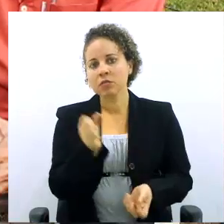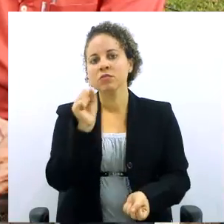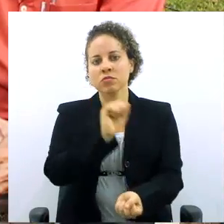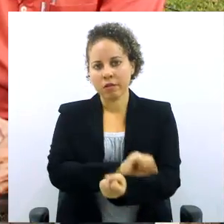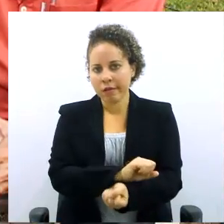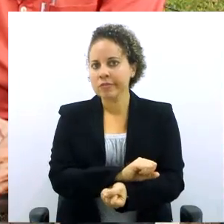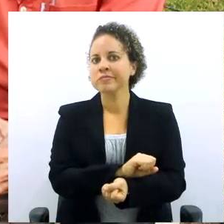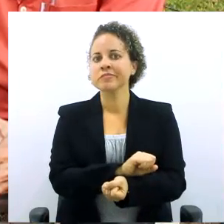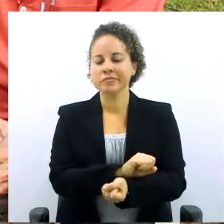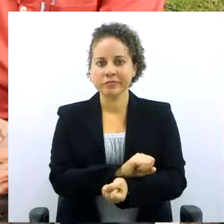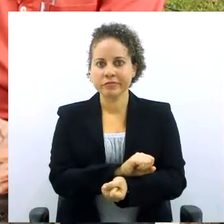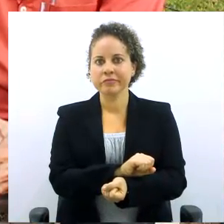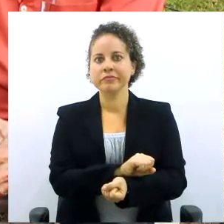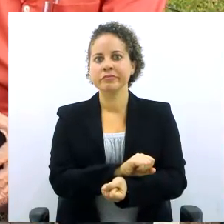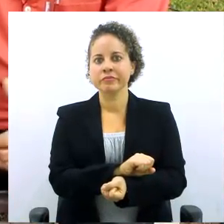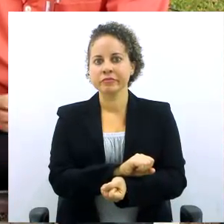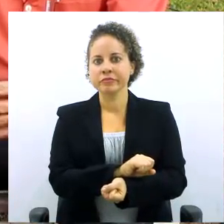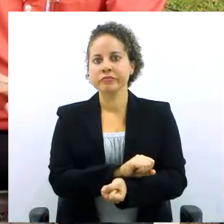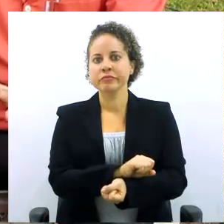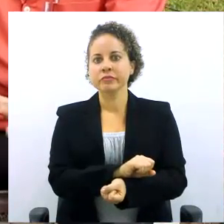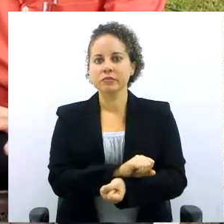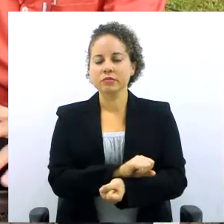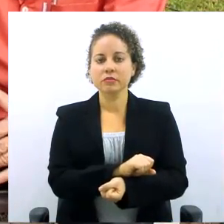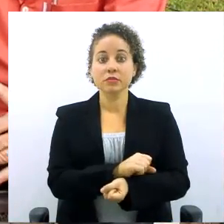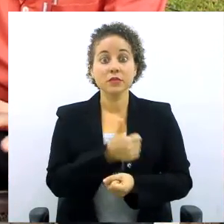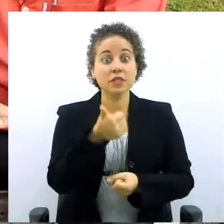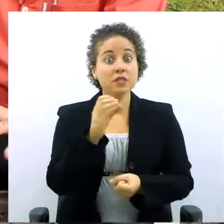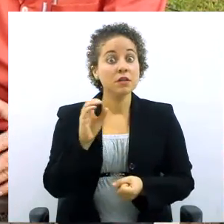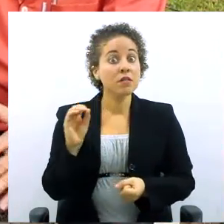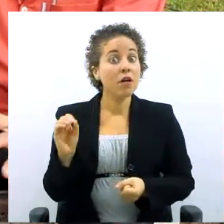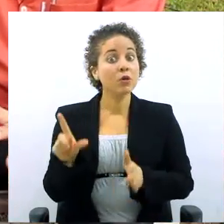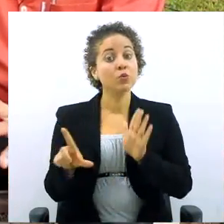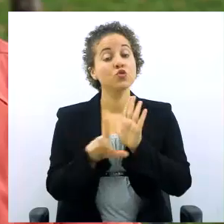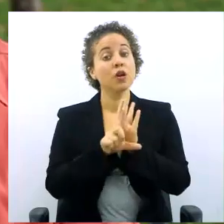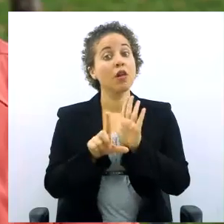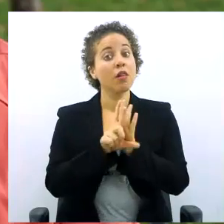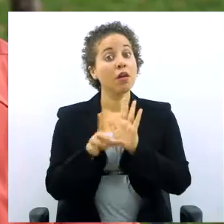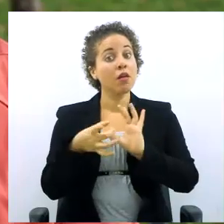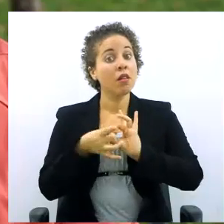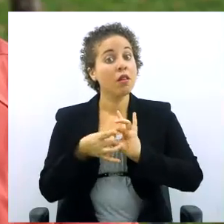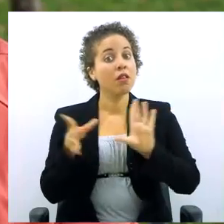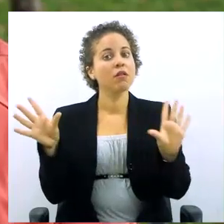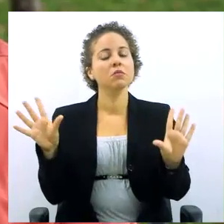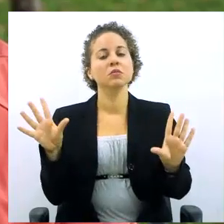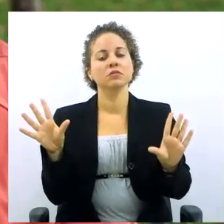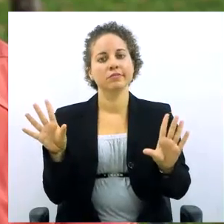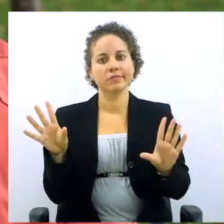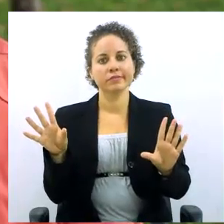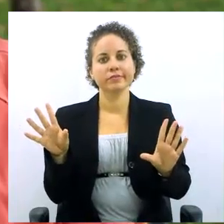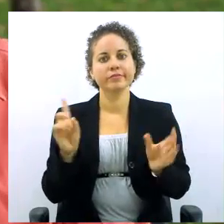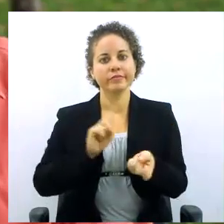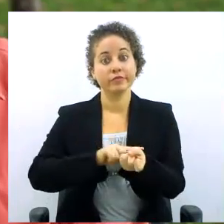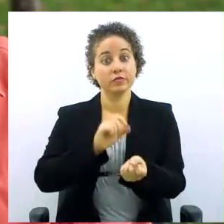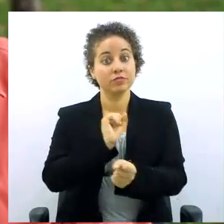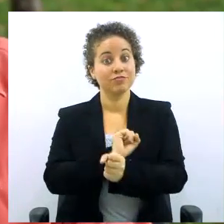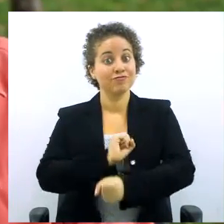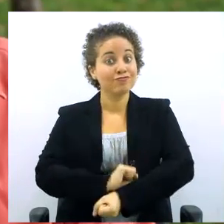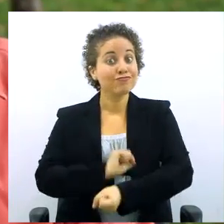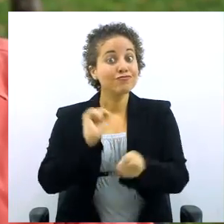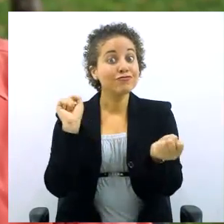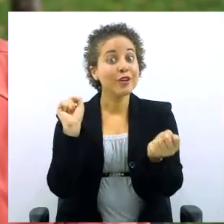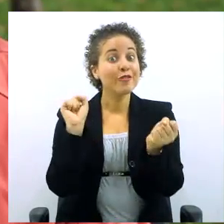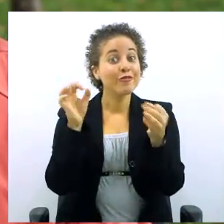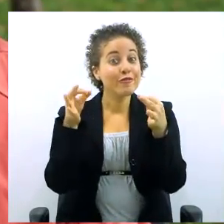de escravidão. E olha que já passaram 100 anos da abolição da escravidão. Abolição